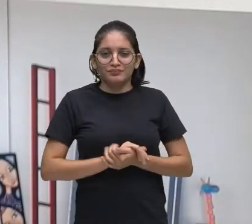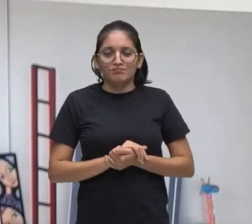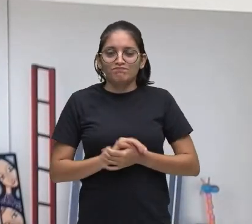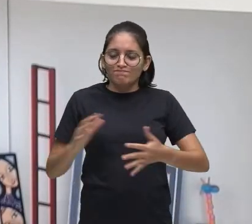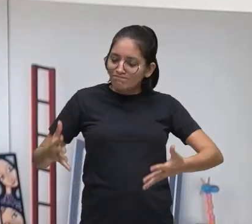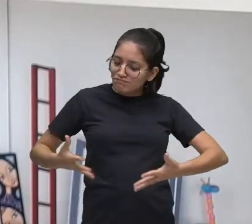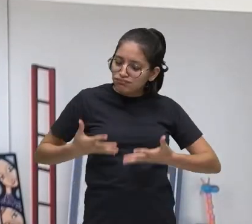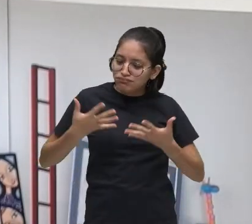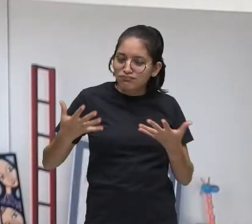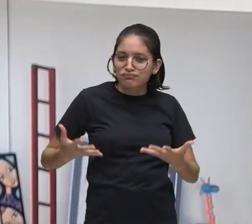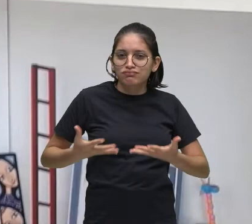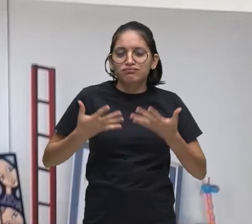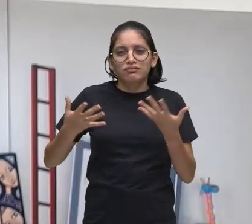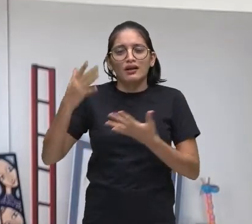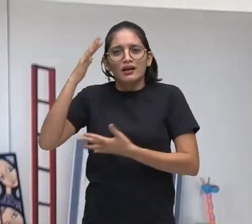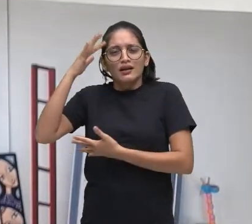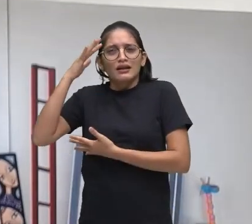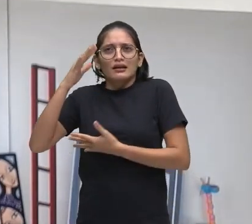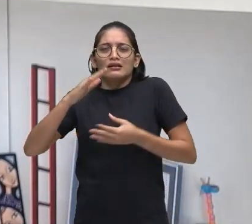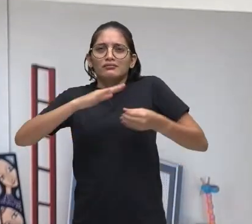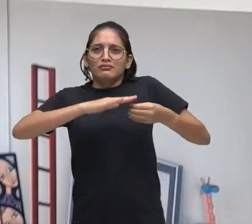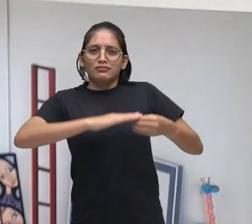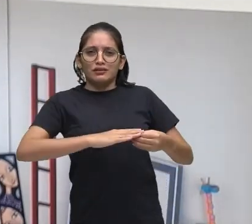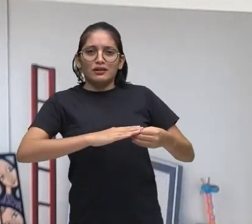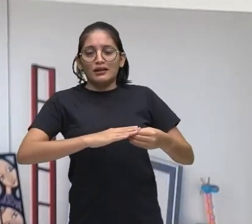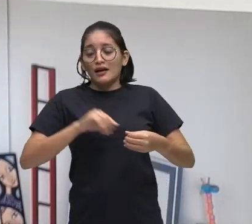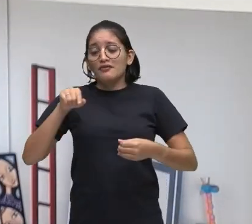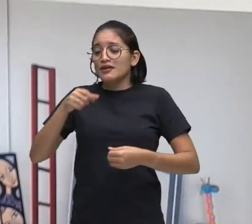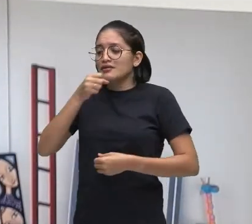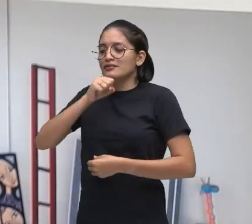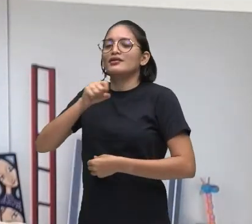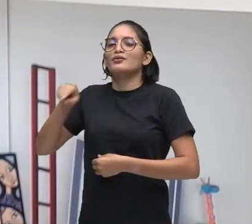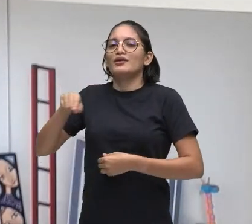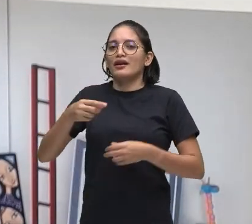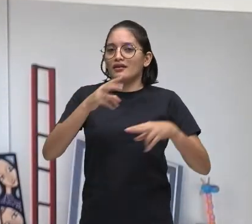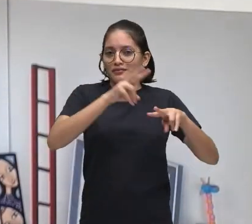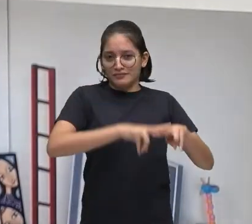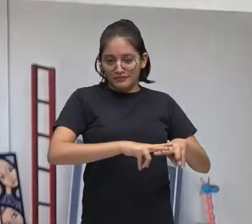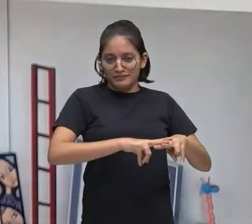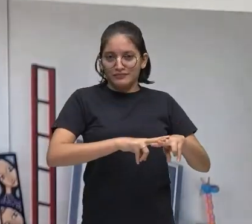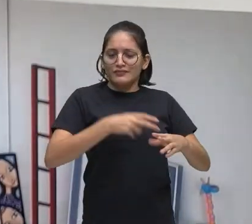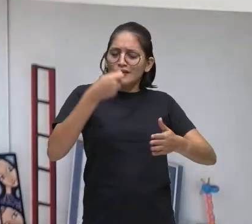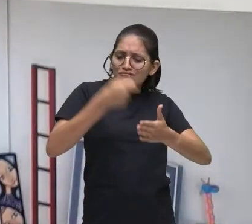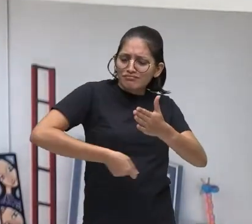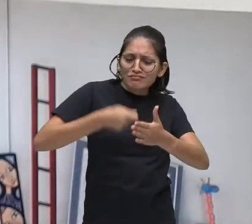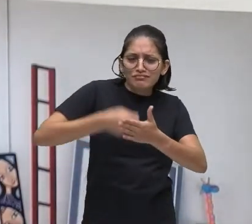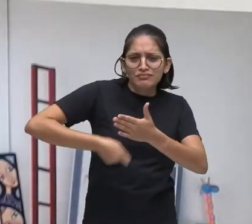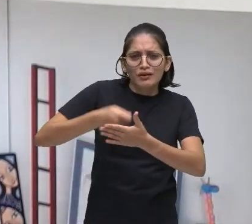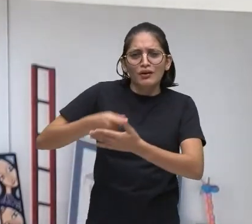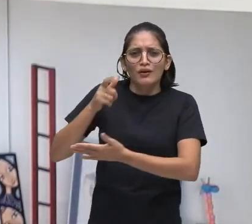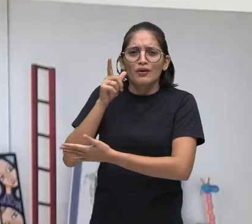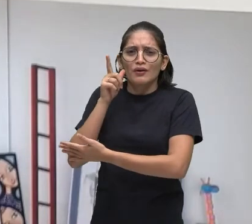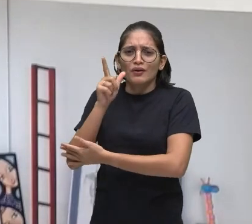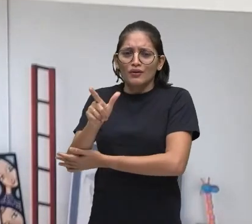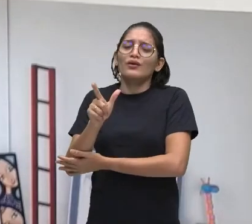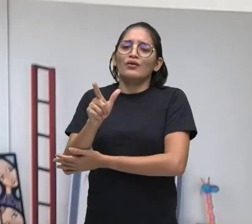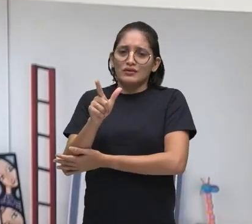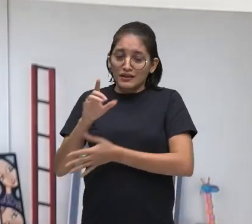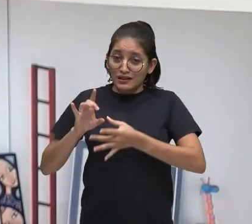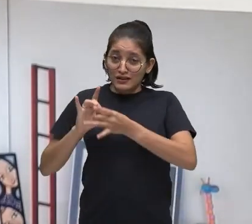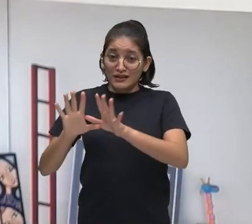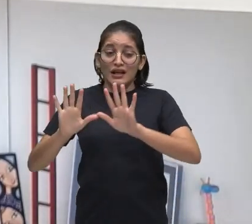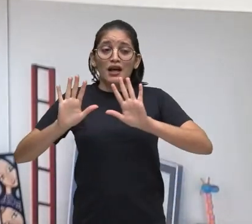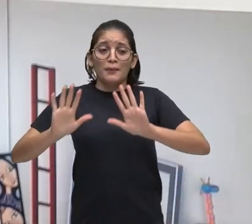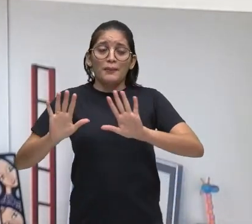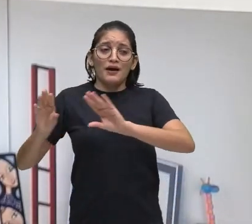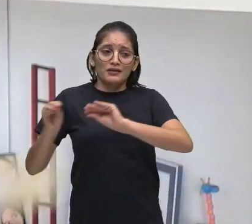agitador, e o regime opressor levou Freire à prisão. Com a ditadura, então, conseguiu ser exilado, mas